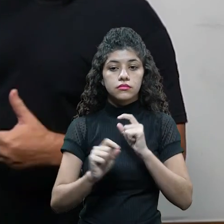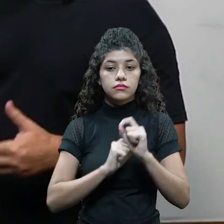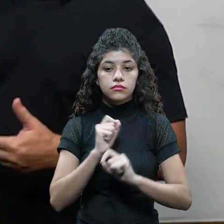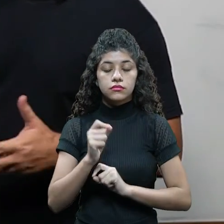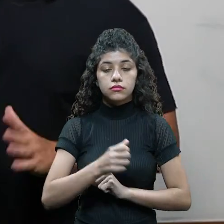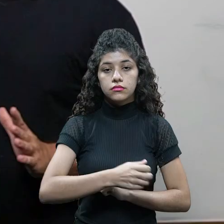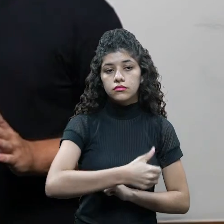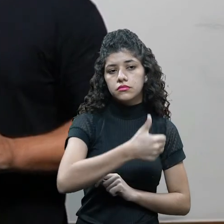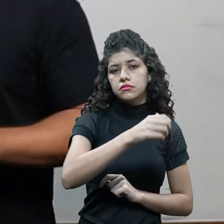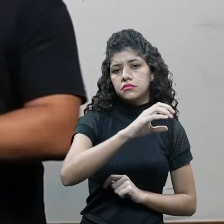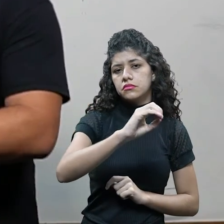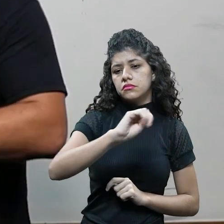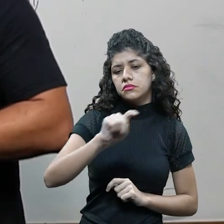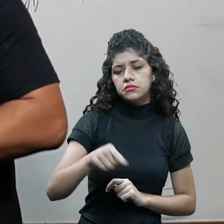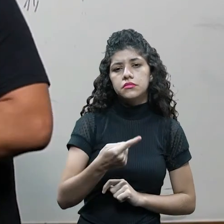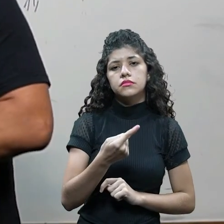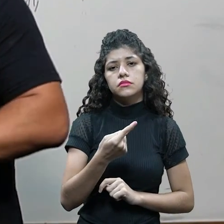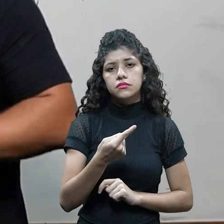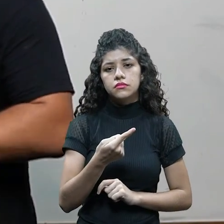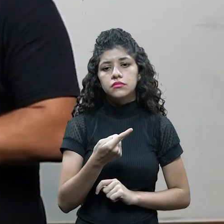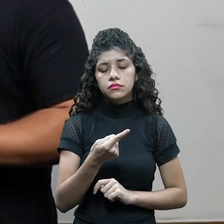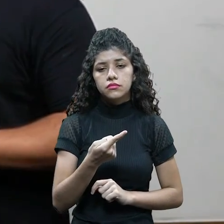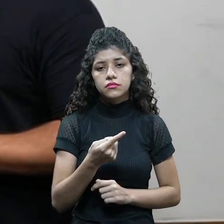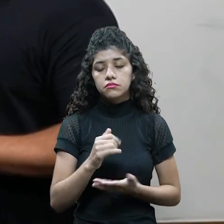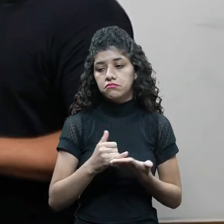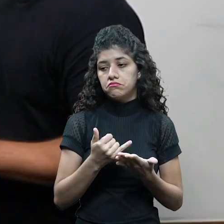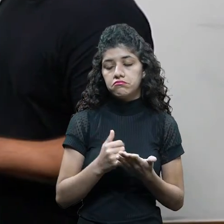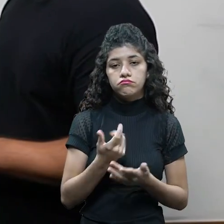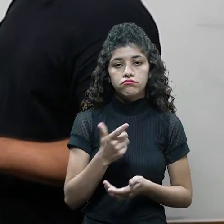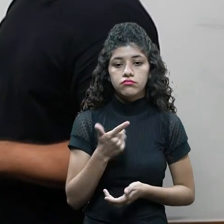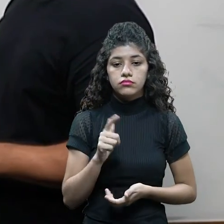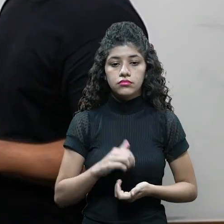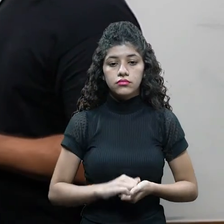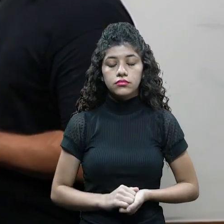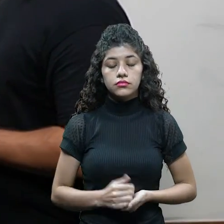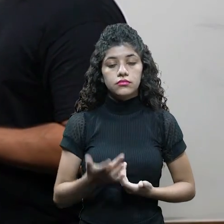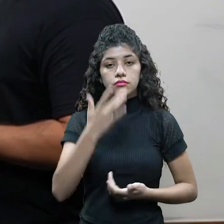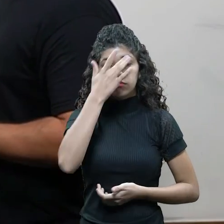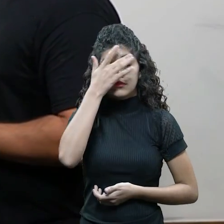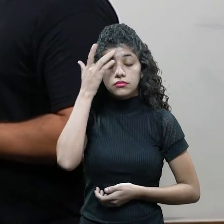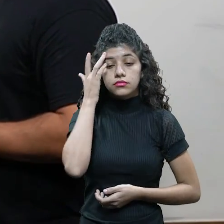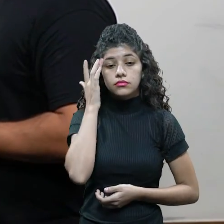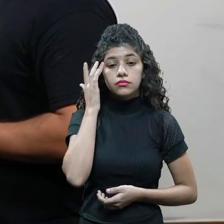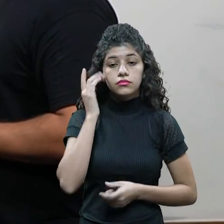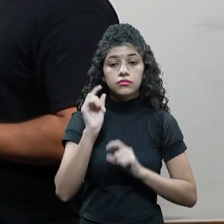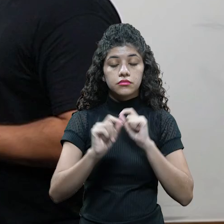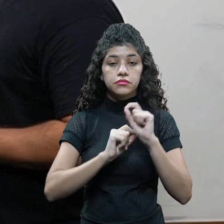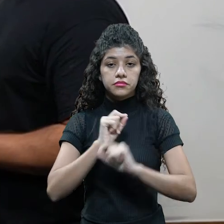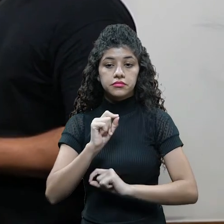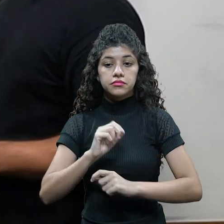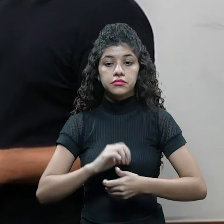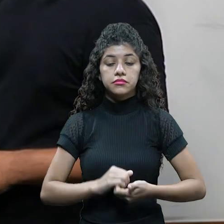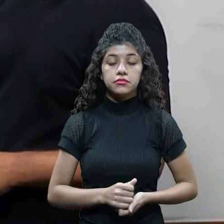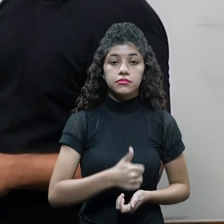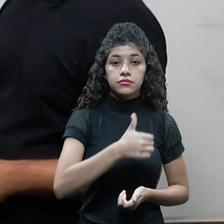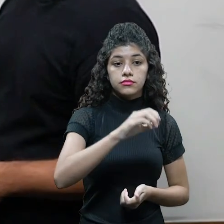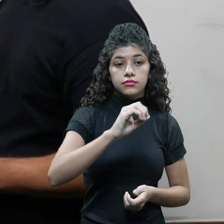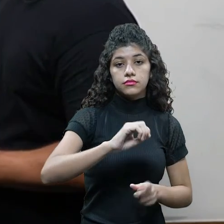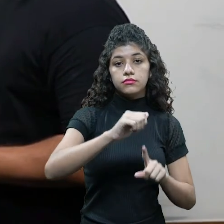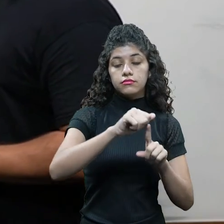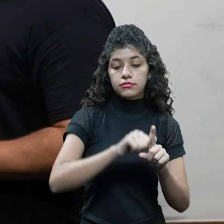inicial custava 10 mil. Ele pegou 10 mil sem juros. E aí a pessoa deu um prazo para ele para pagar em 10